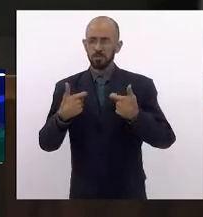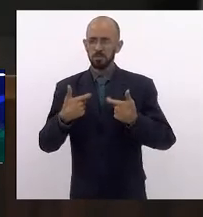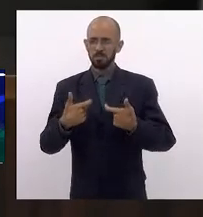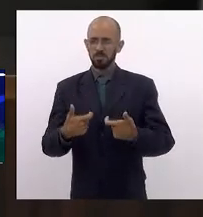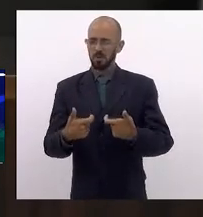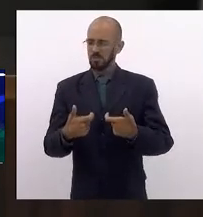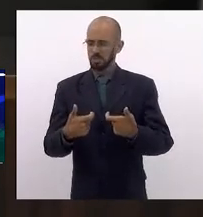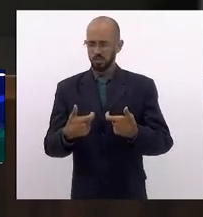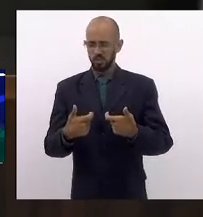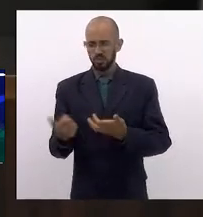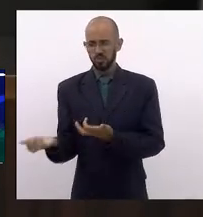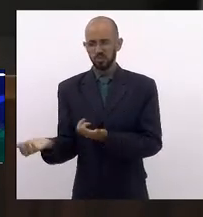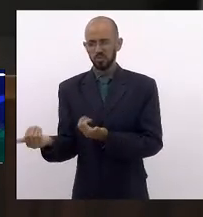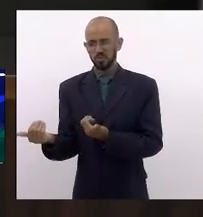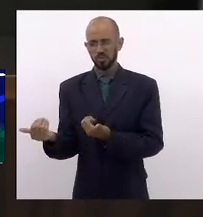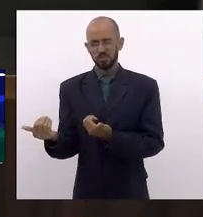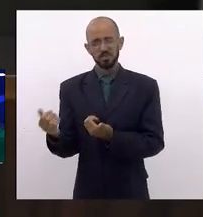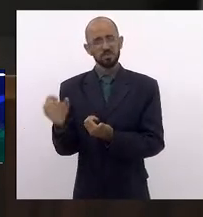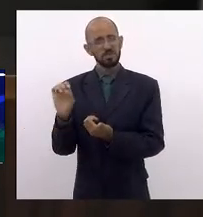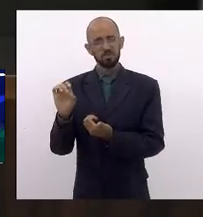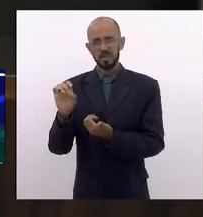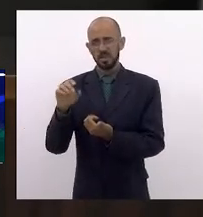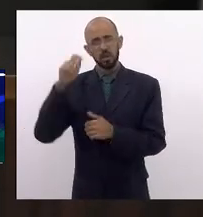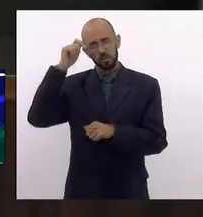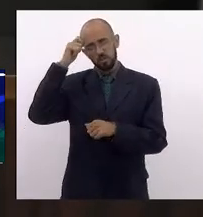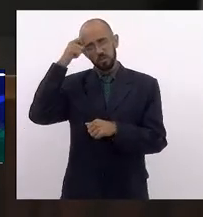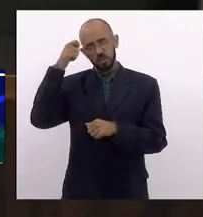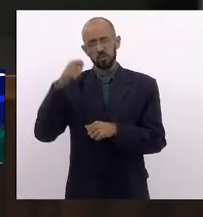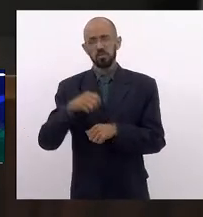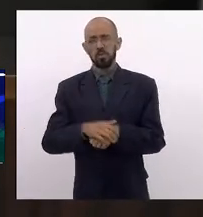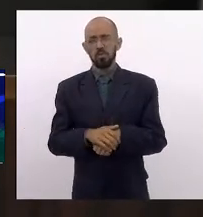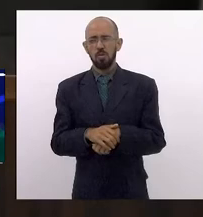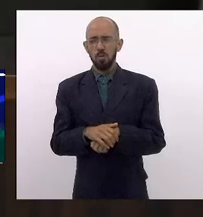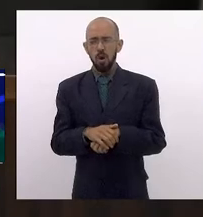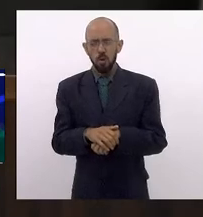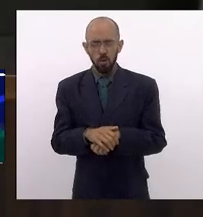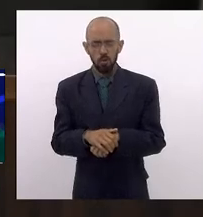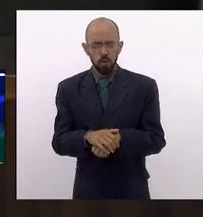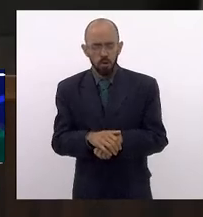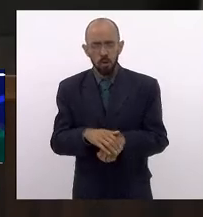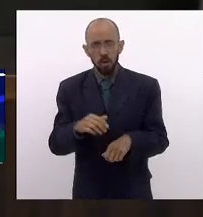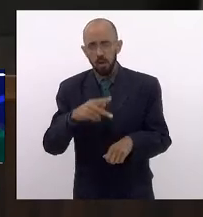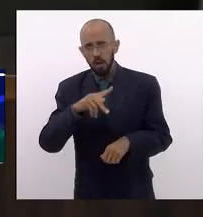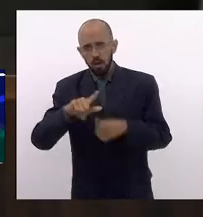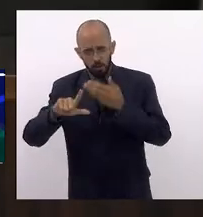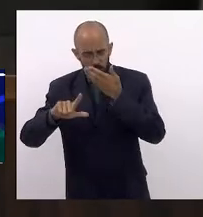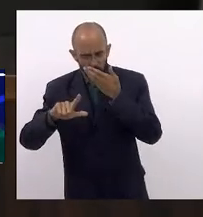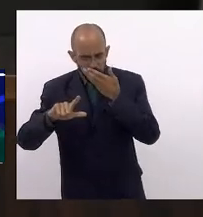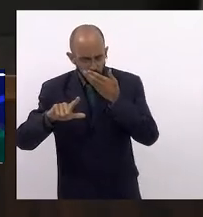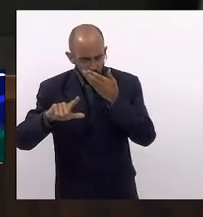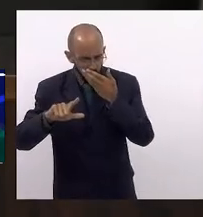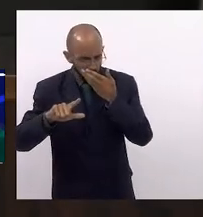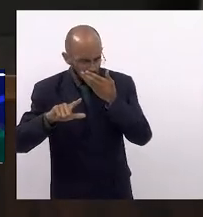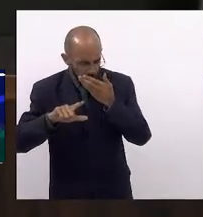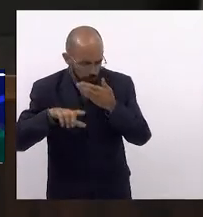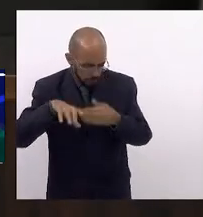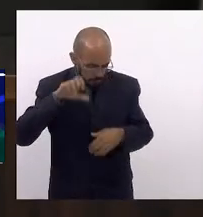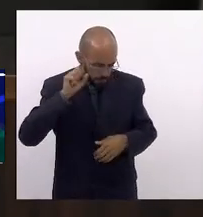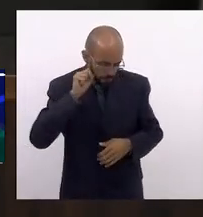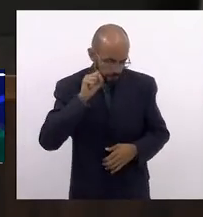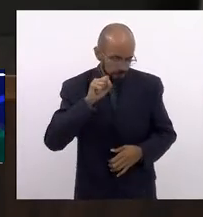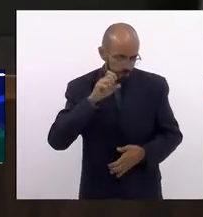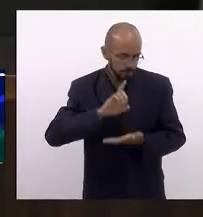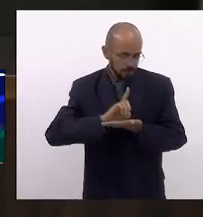Janeiro especial da Juventude Negra Então esse projeto a gente ouviu a doutora Eliane